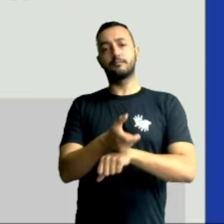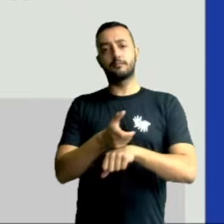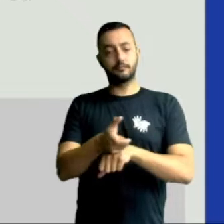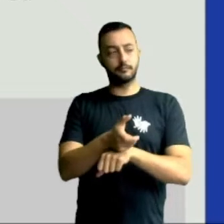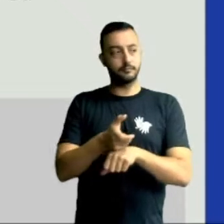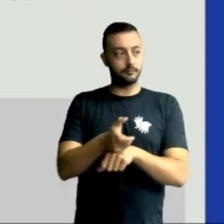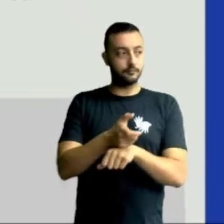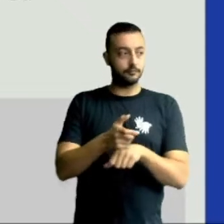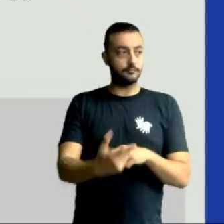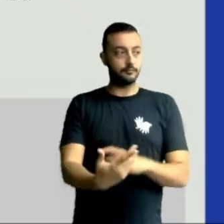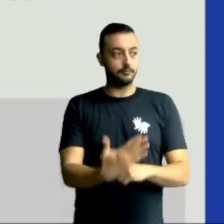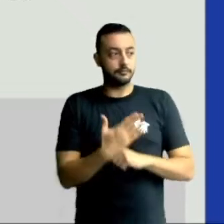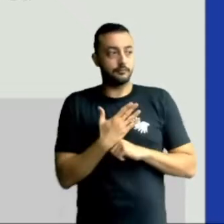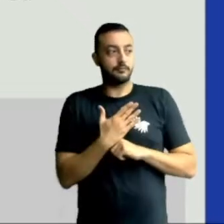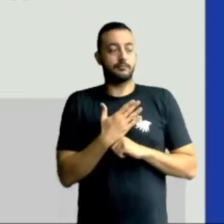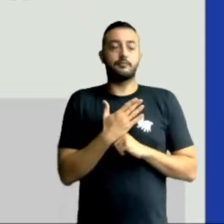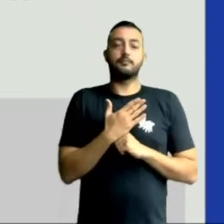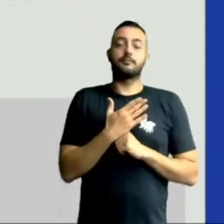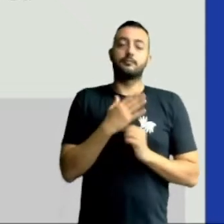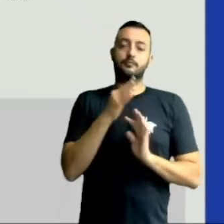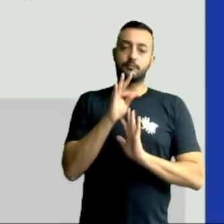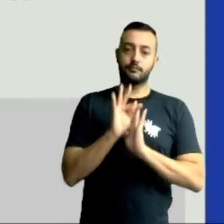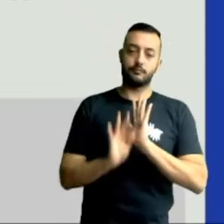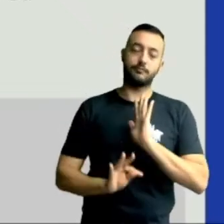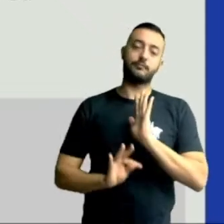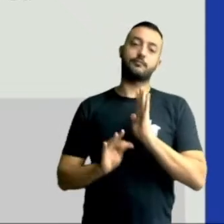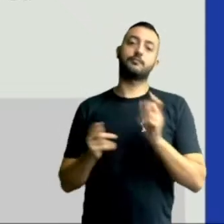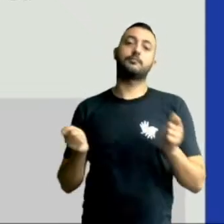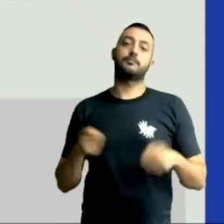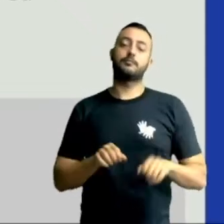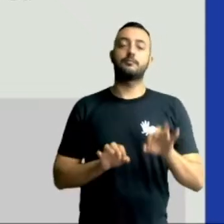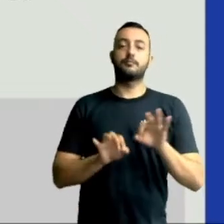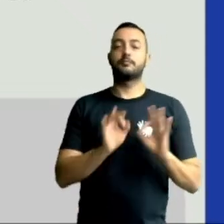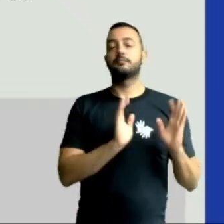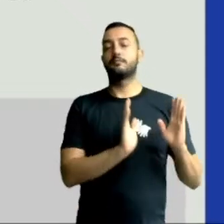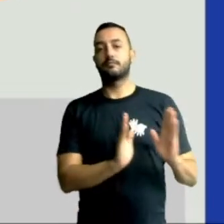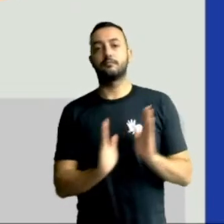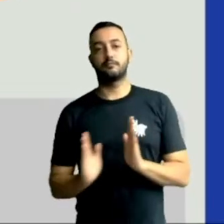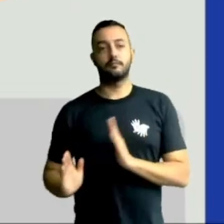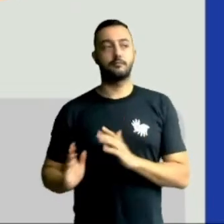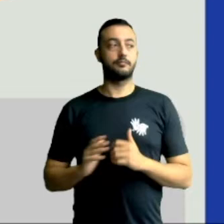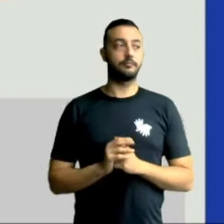para contribuir aí com o nosso texto, para deixar ele bem mais organizado.